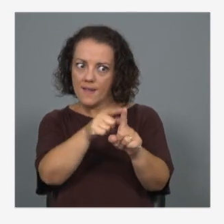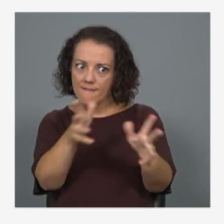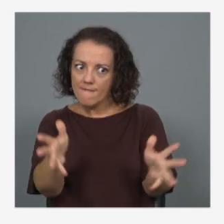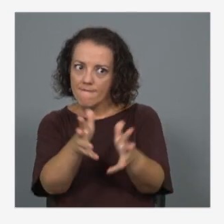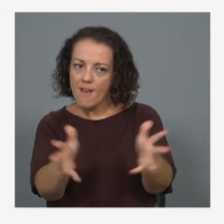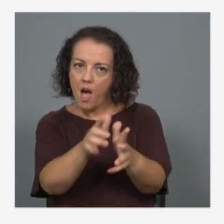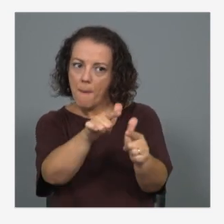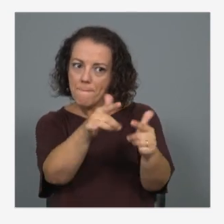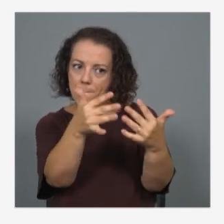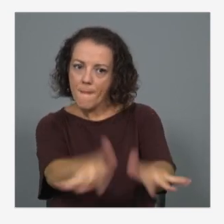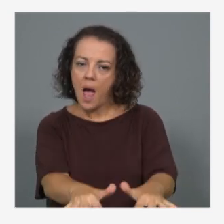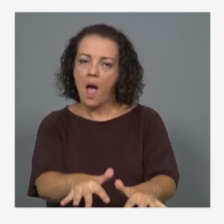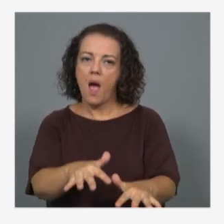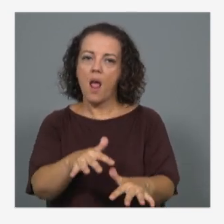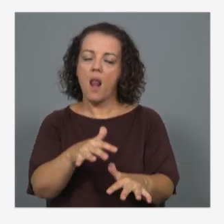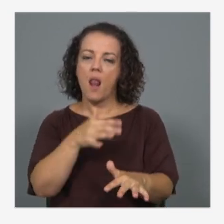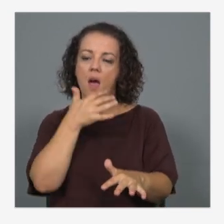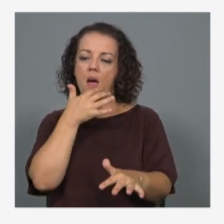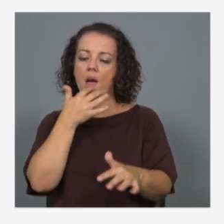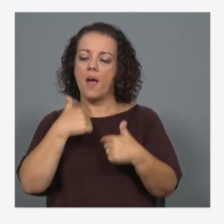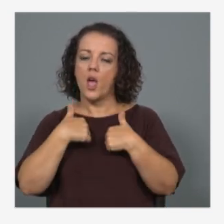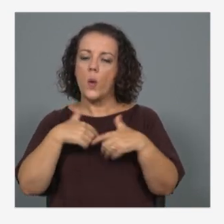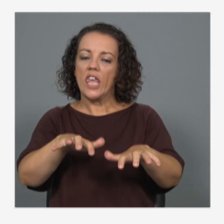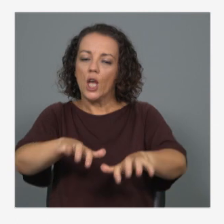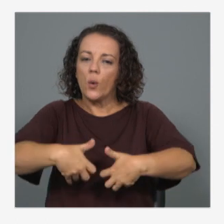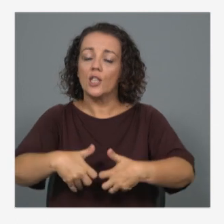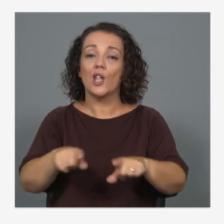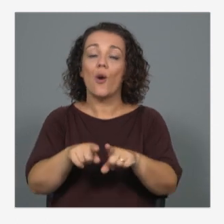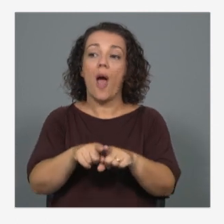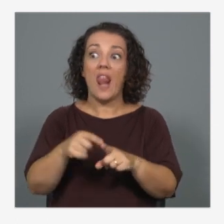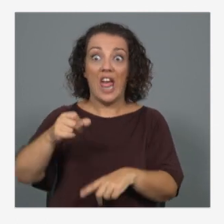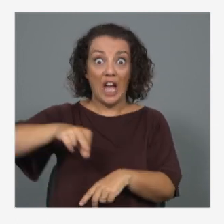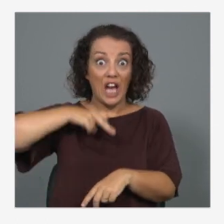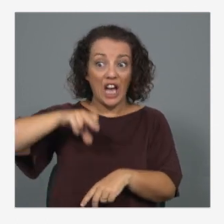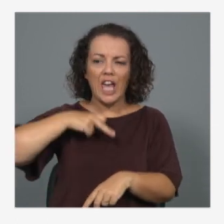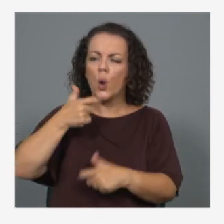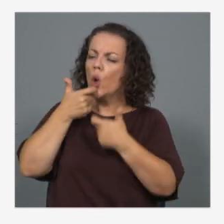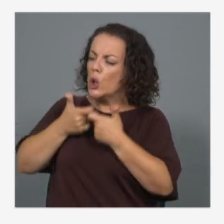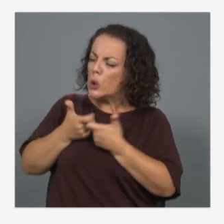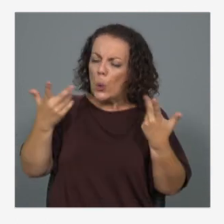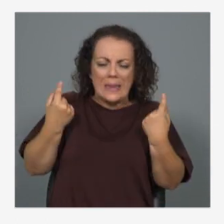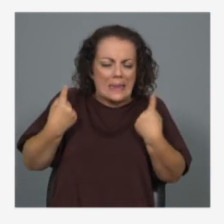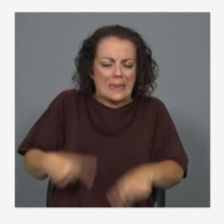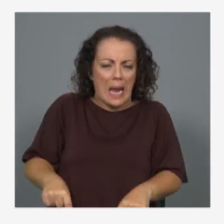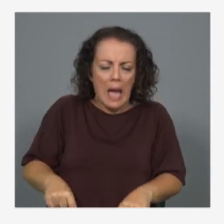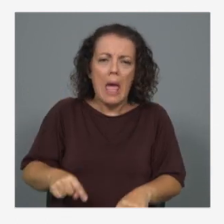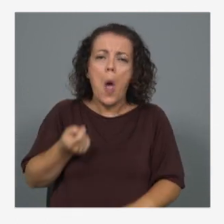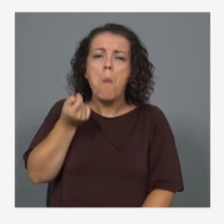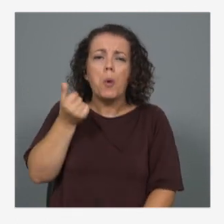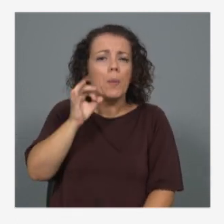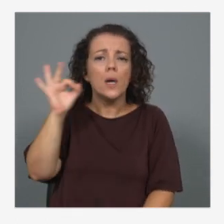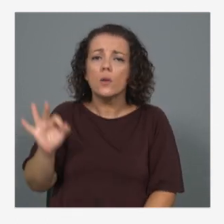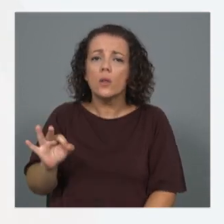que muitas vezes triunfa. E então, poucos são ricos e têm tudo, e a maioria é pobre e não tem nada. E